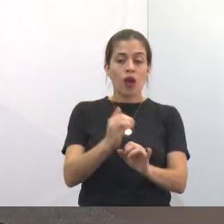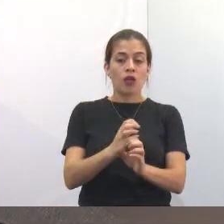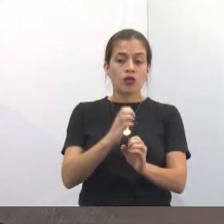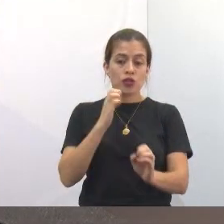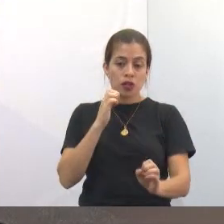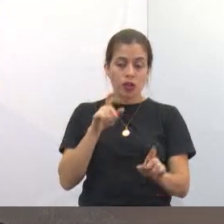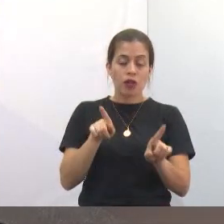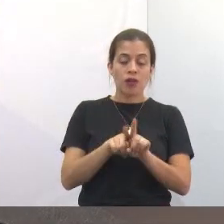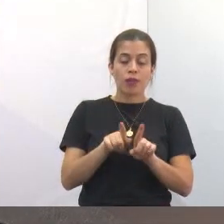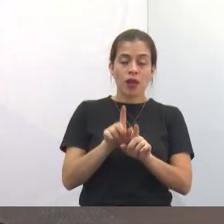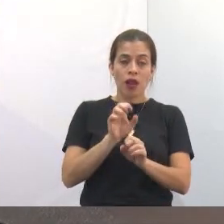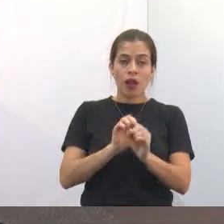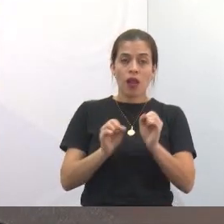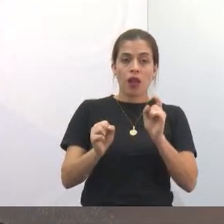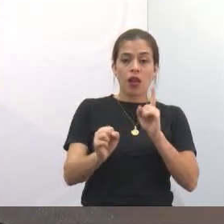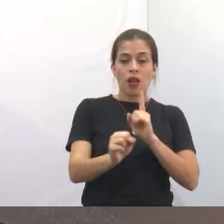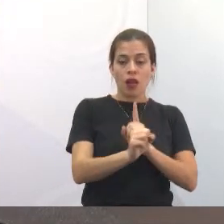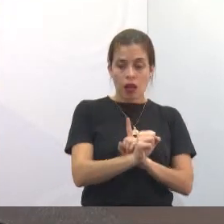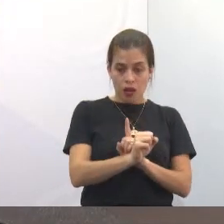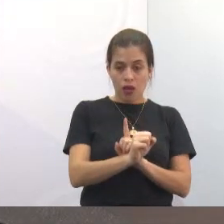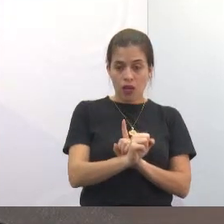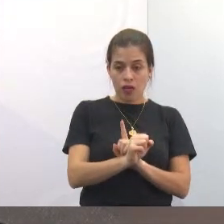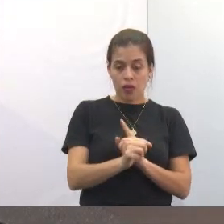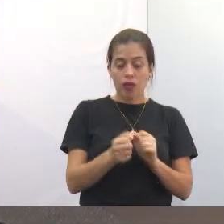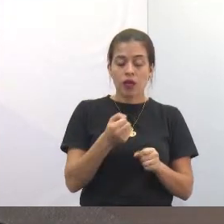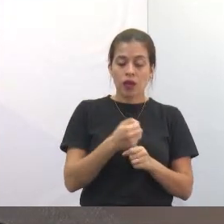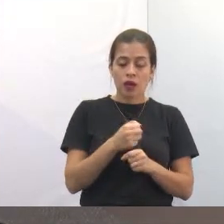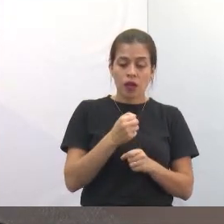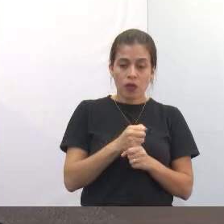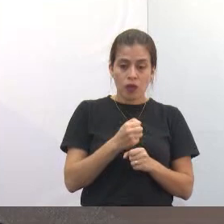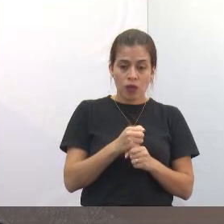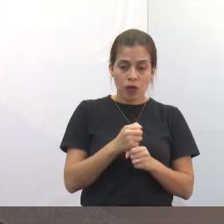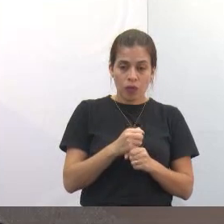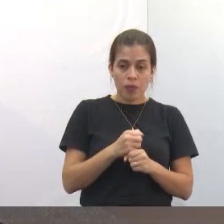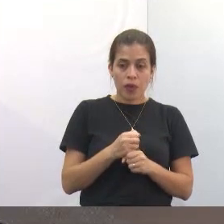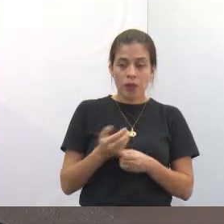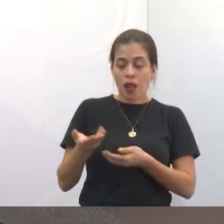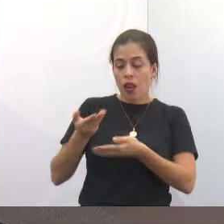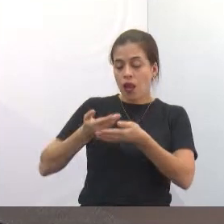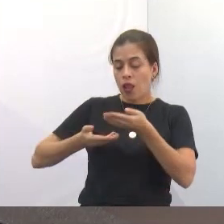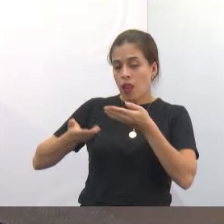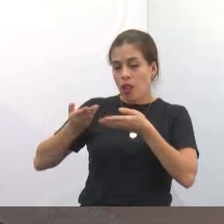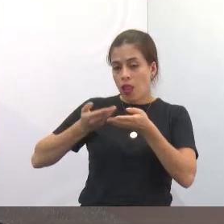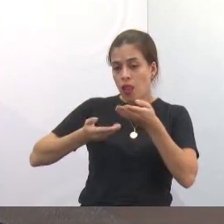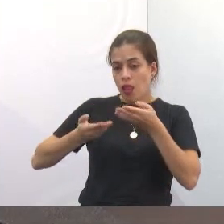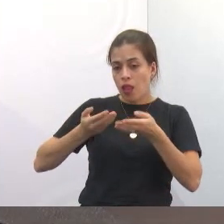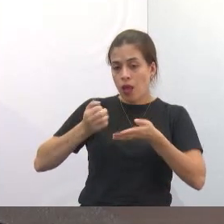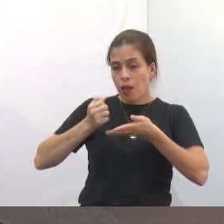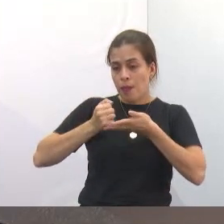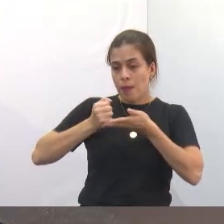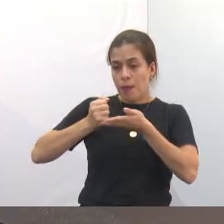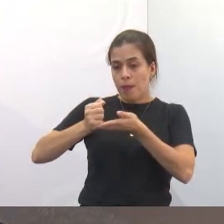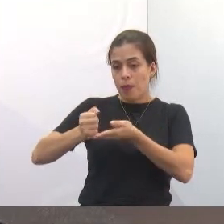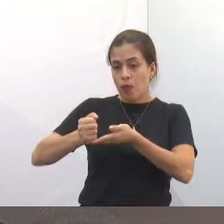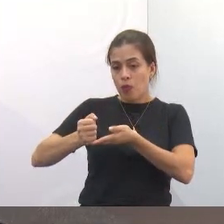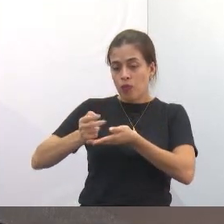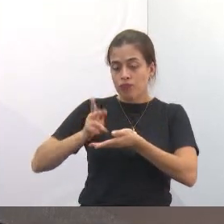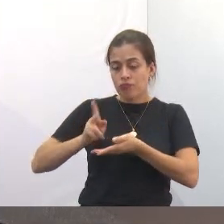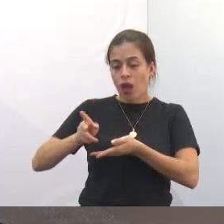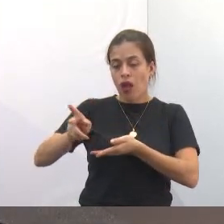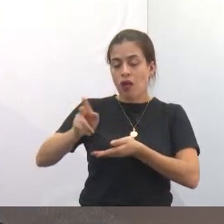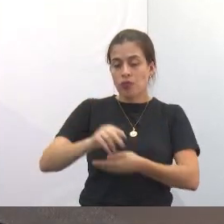assistente social e da supervisora da obra, facilitando o diálogo e oferecendo suporte